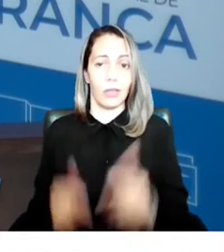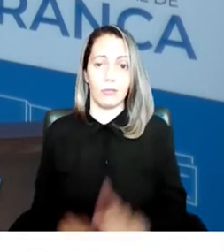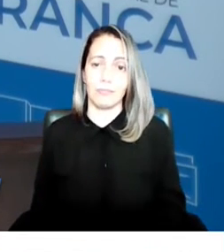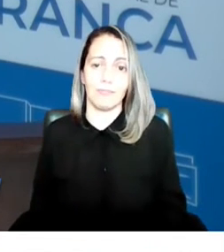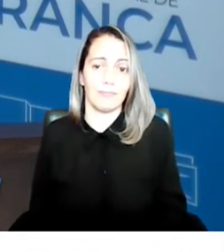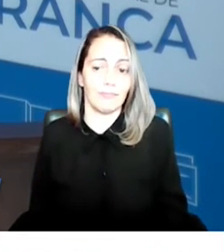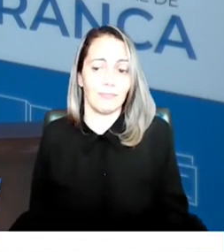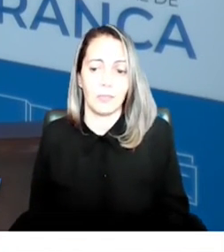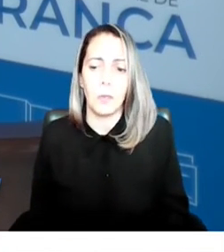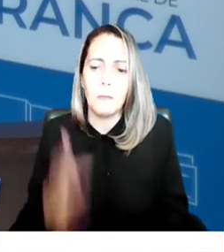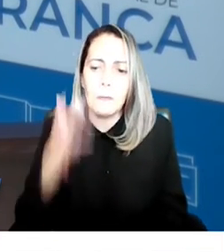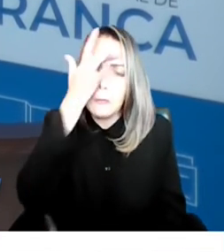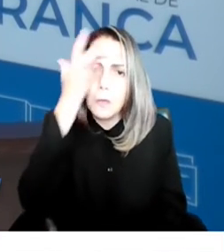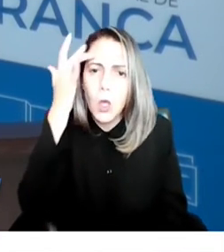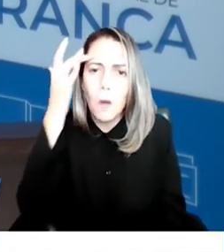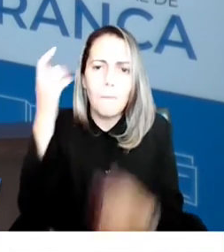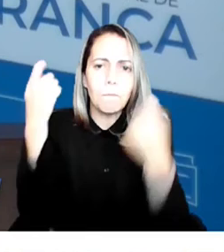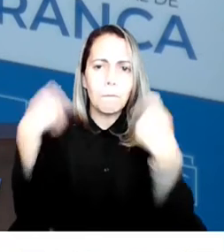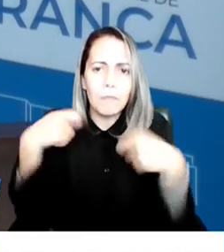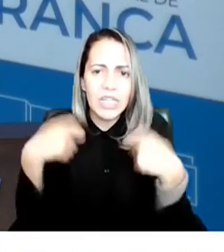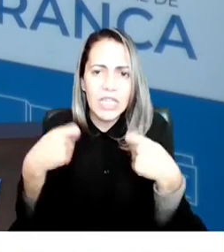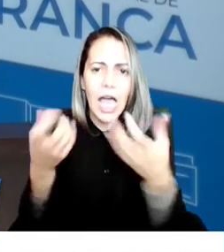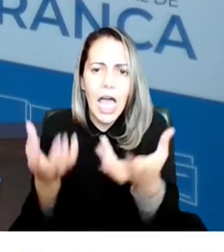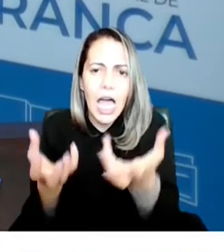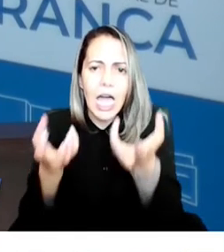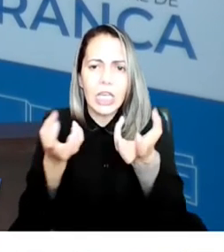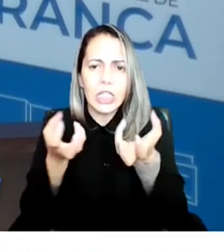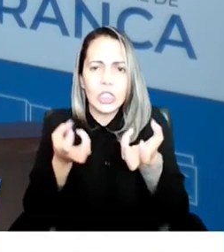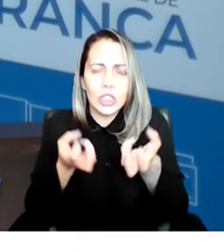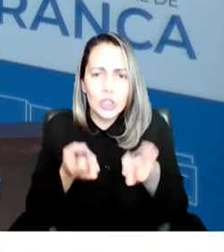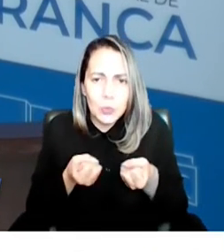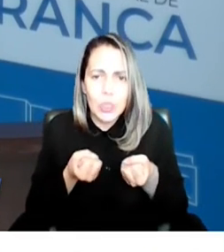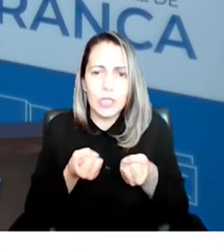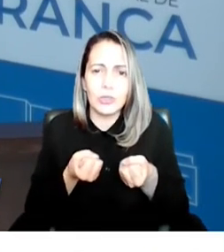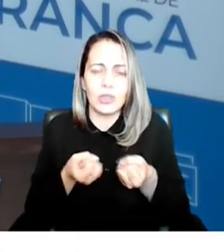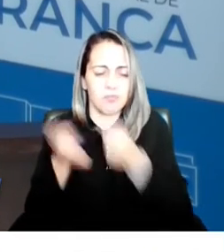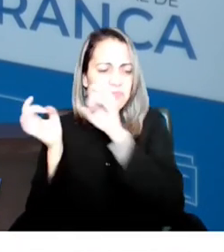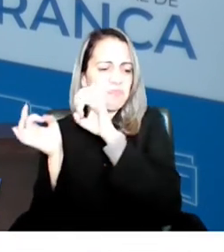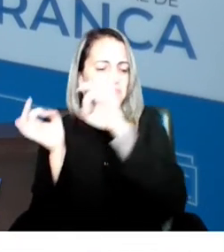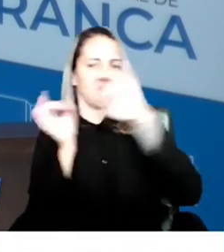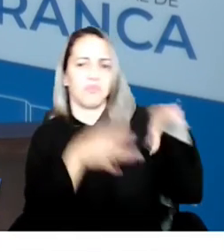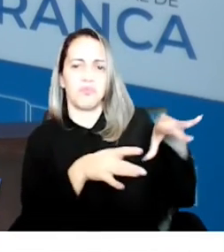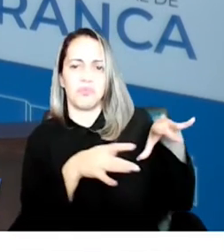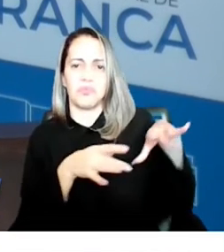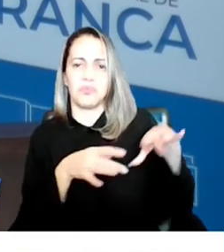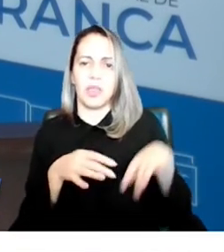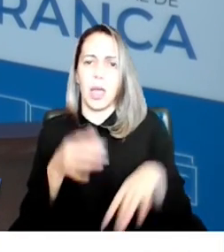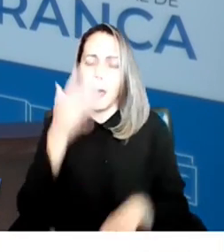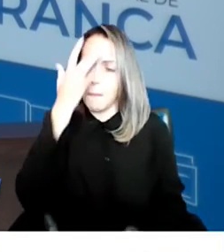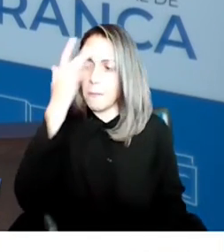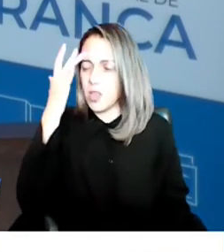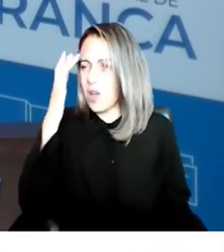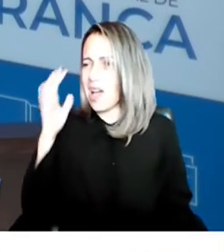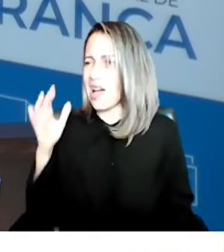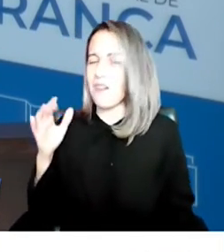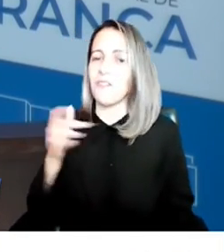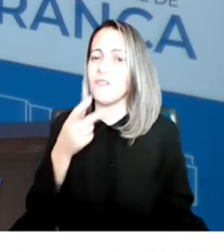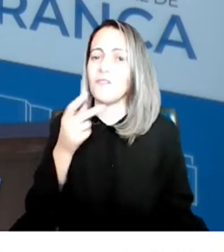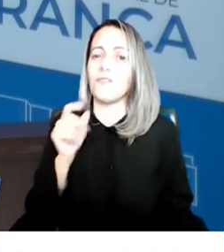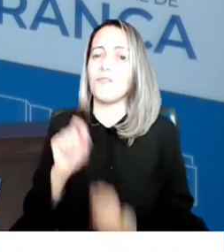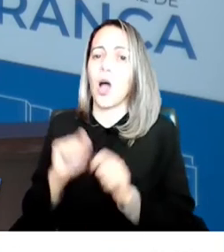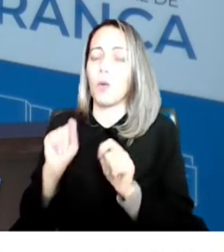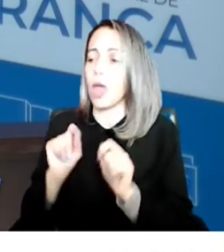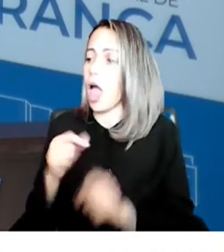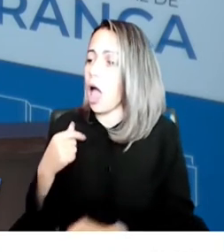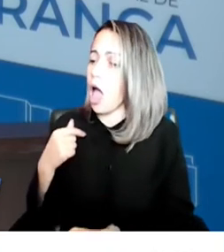que precisam de atendimentos, elas são jogadas de repartição para repartição, de instituição para instituição, porque as